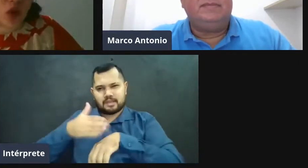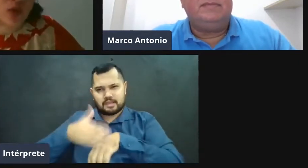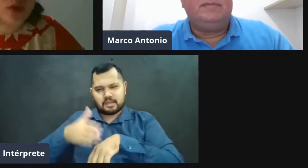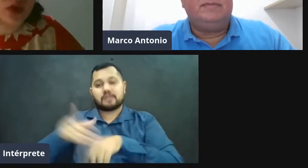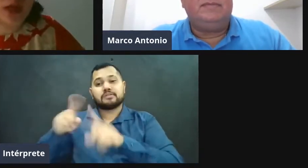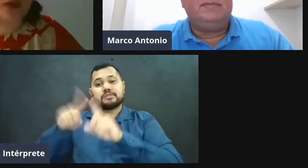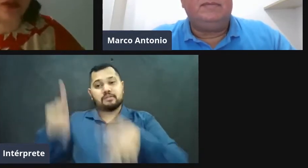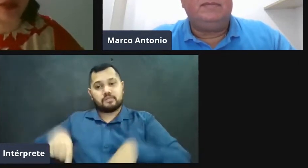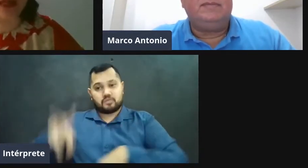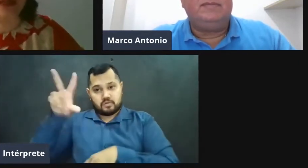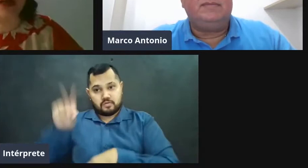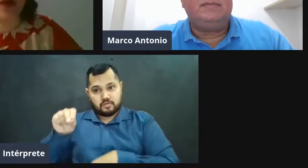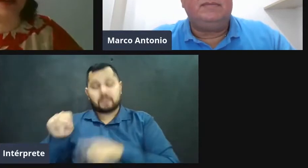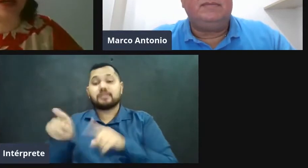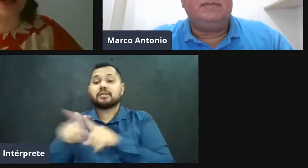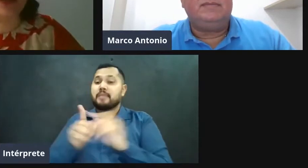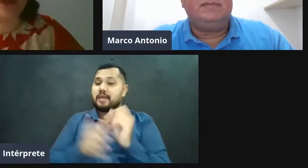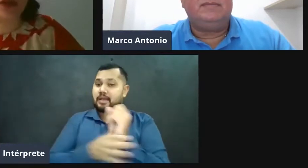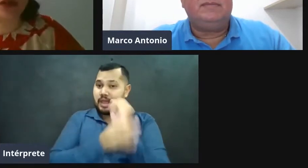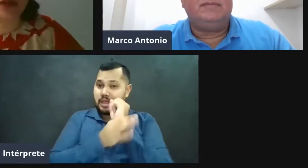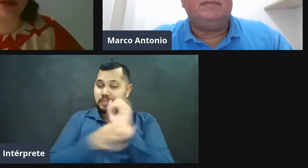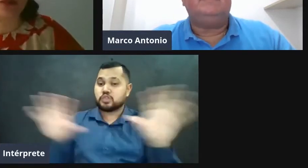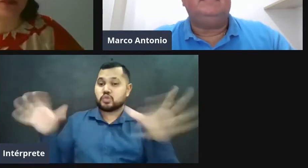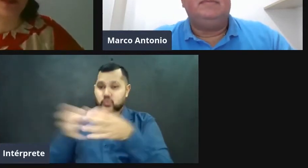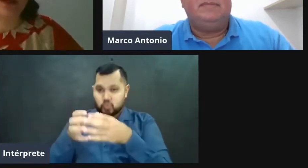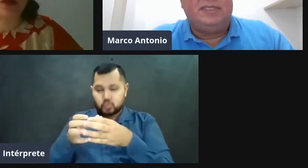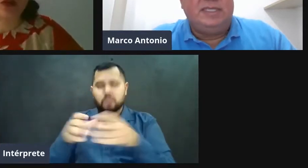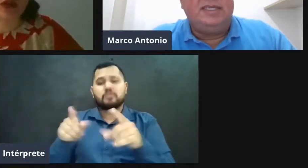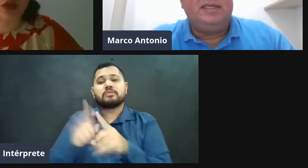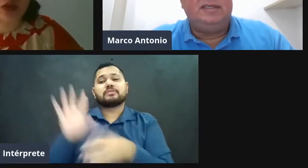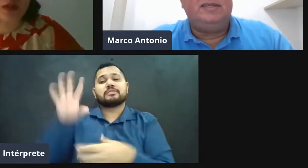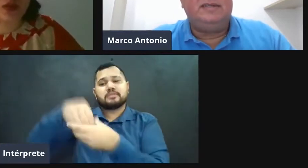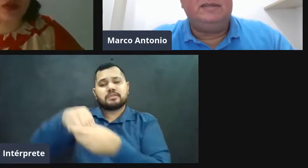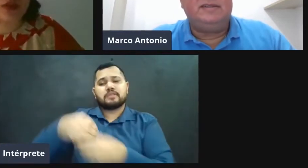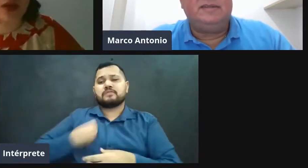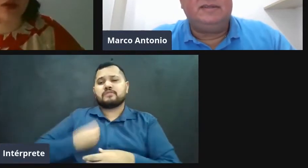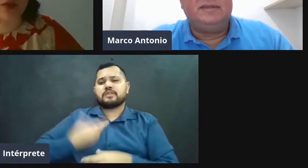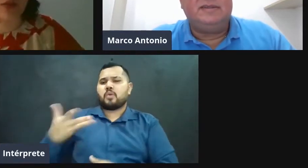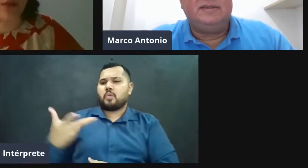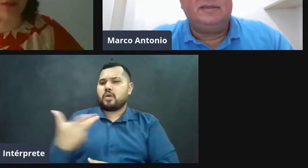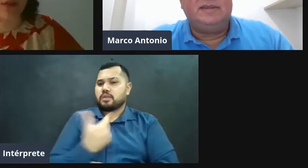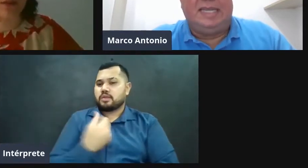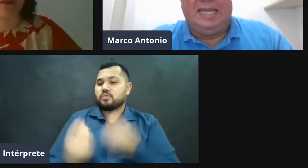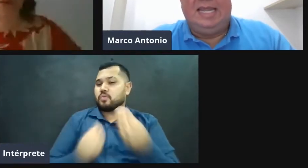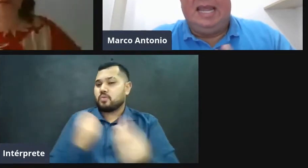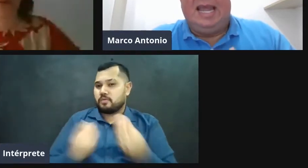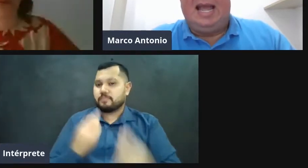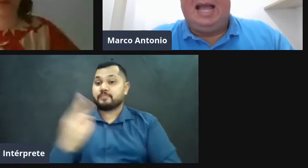que esse corpo funcional também tenha qualidade de vida, né? O senhor tem 2 minutos e meio.